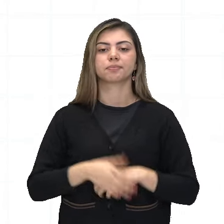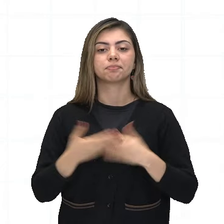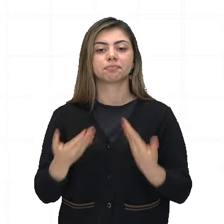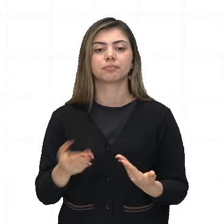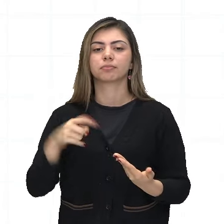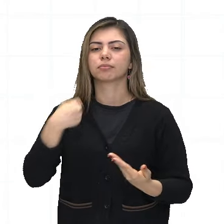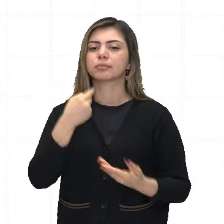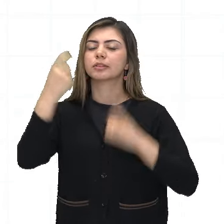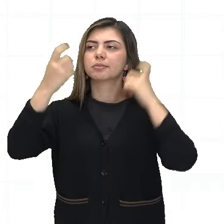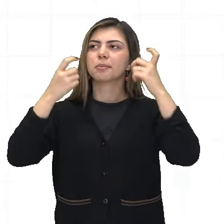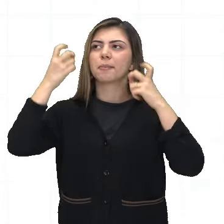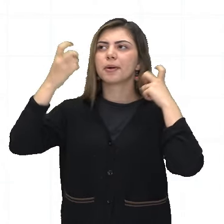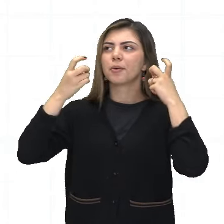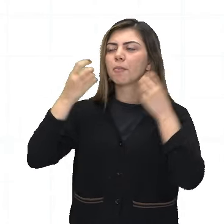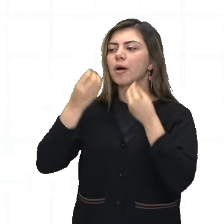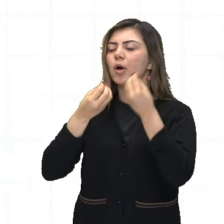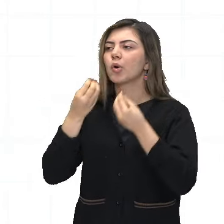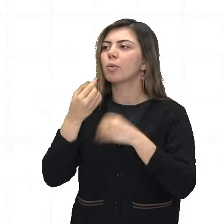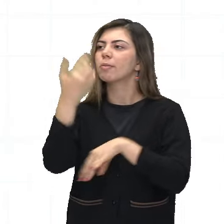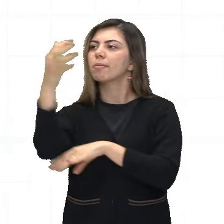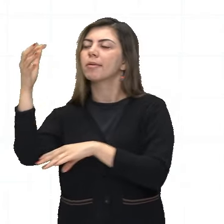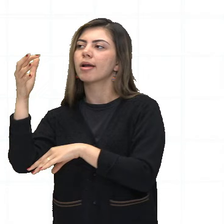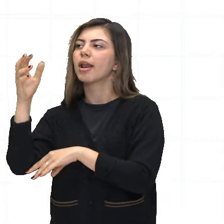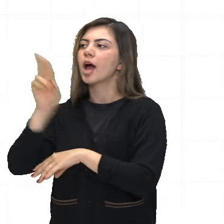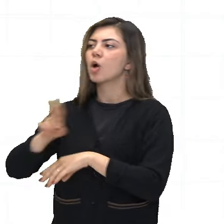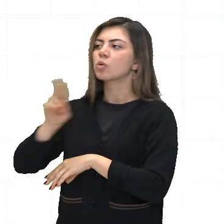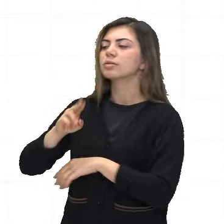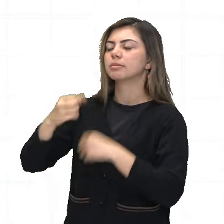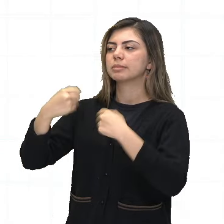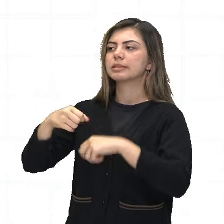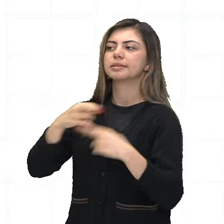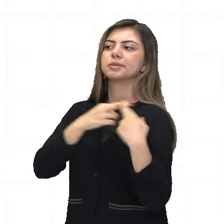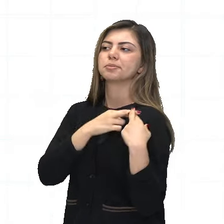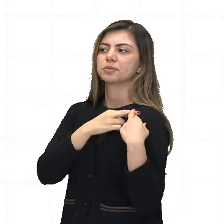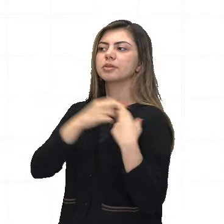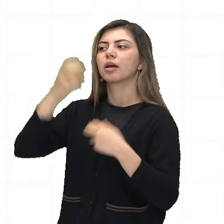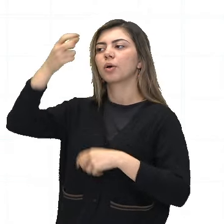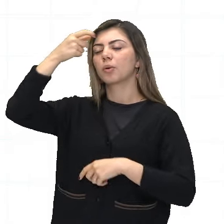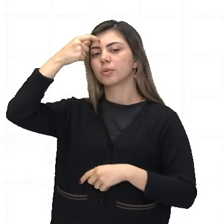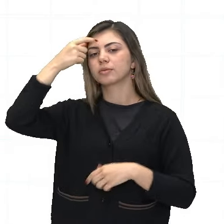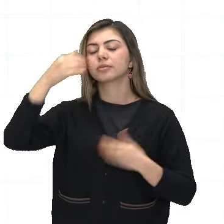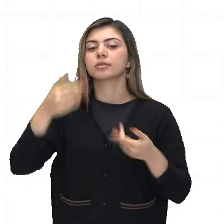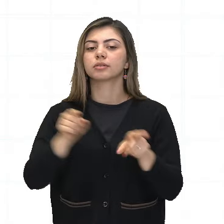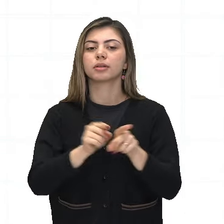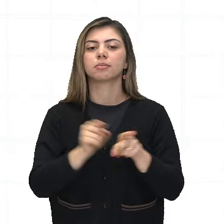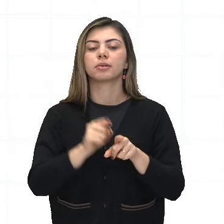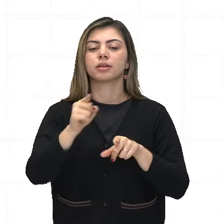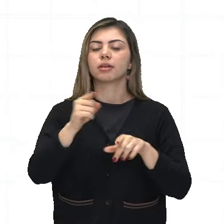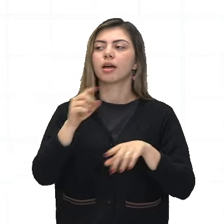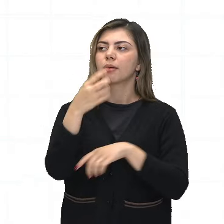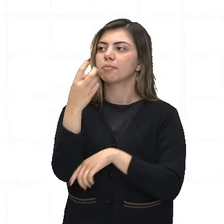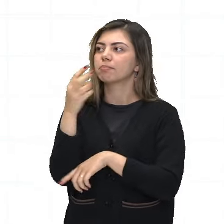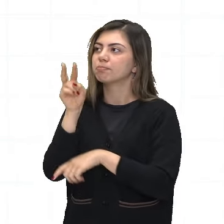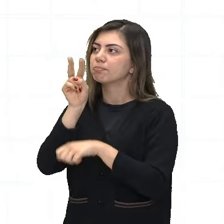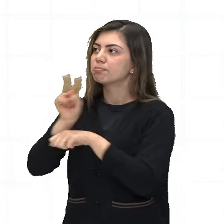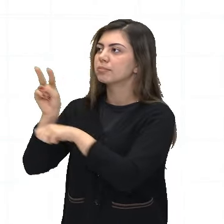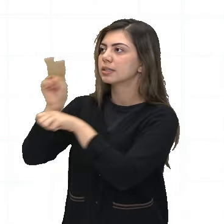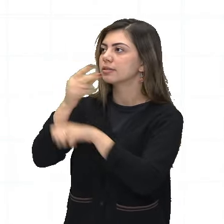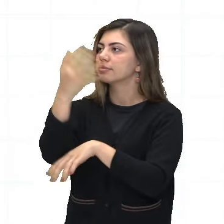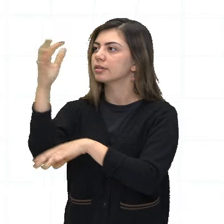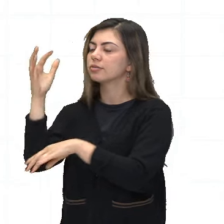preocupação com o uso responsável dos recursos ais a preservação do meio ambiente e o desenvolvimento